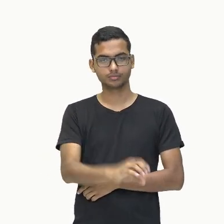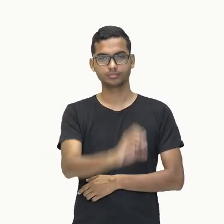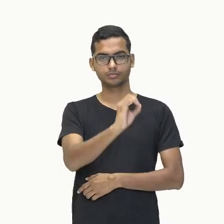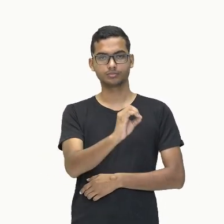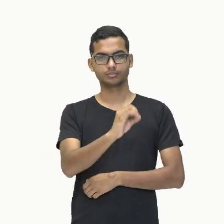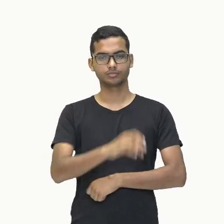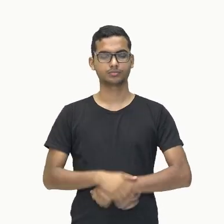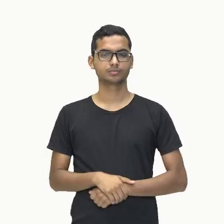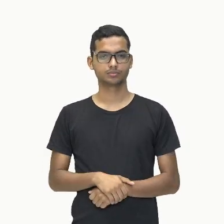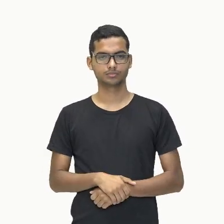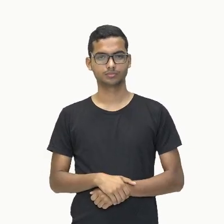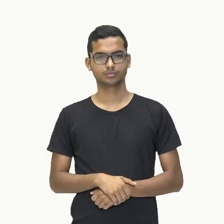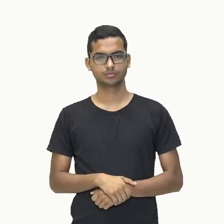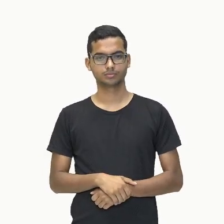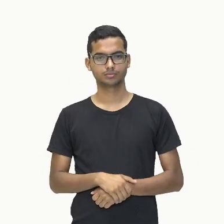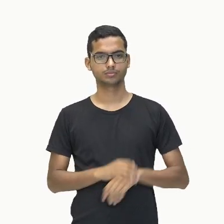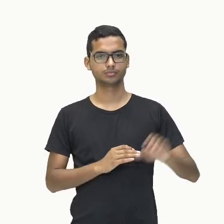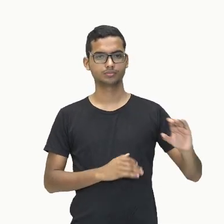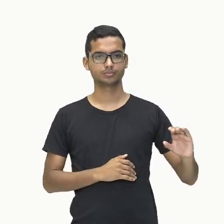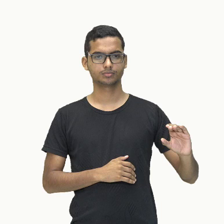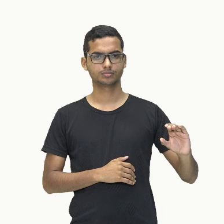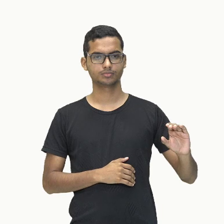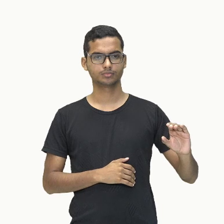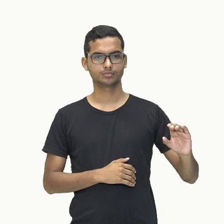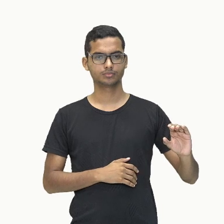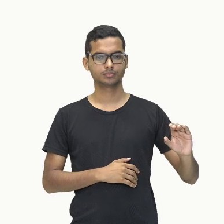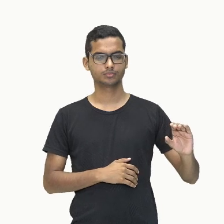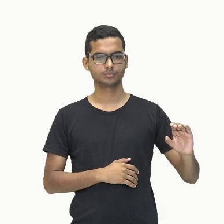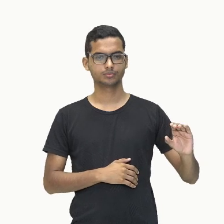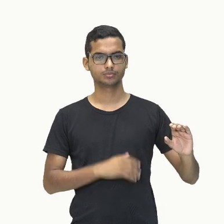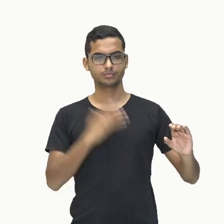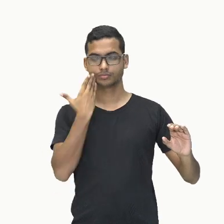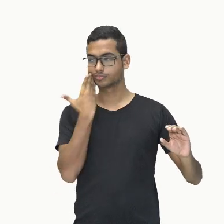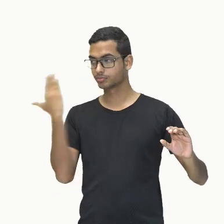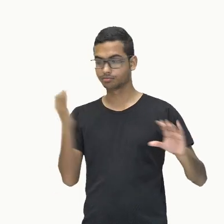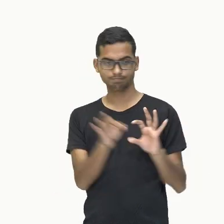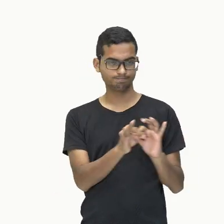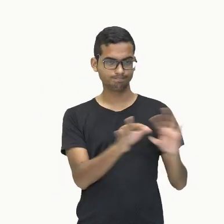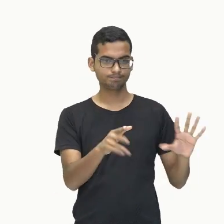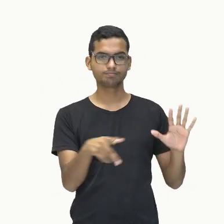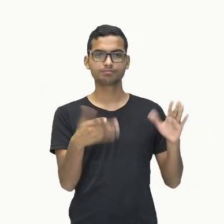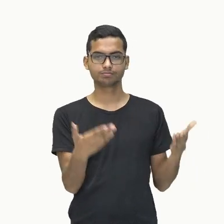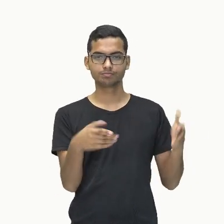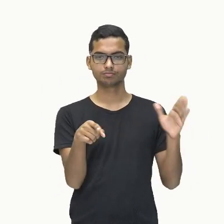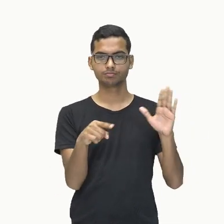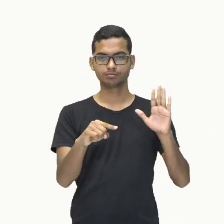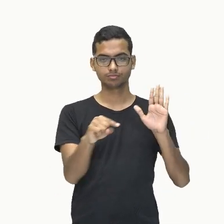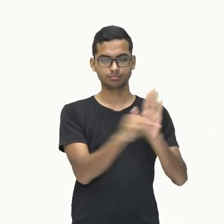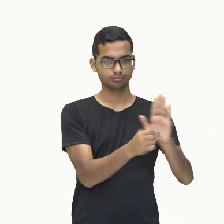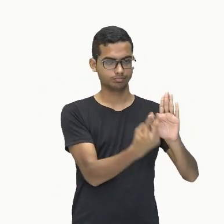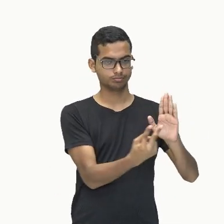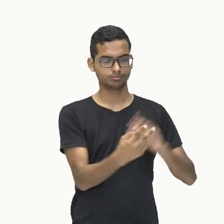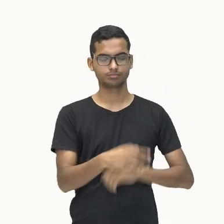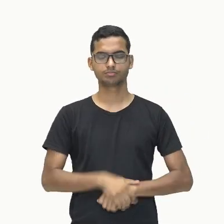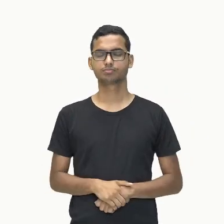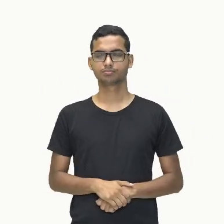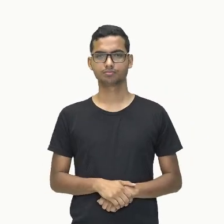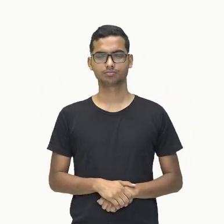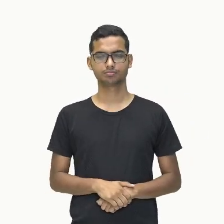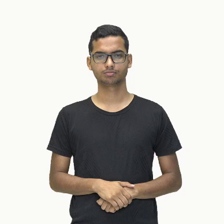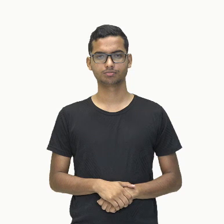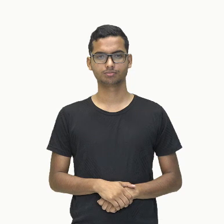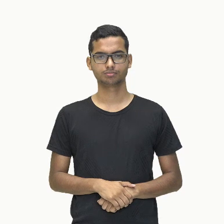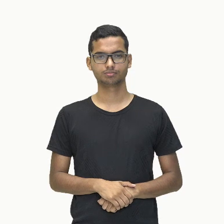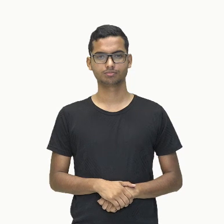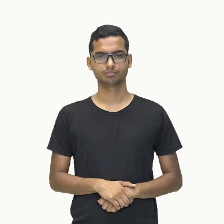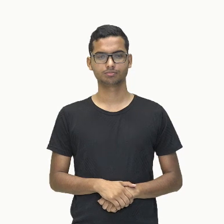0. E o C é aquele que está independente aqui, né? O C, então, vai ser menos 2.